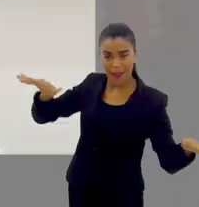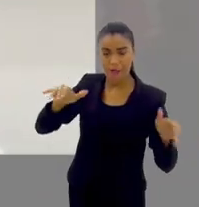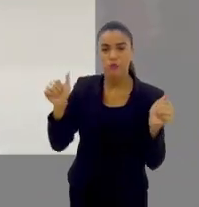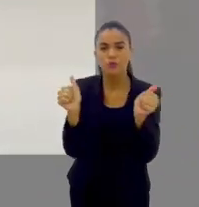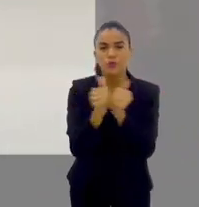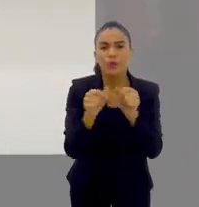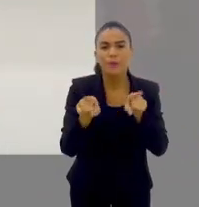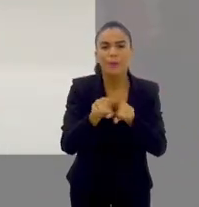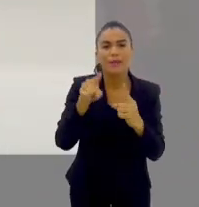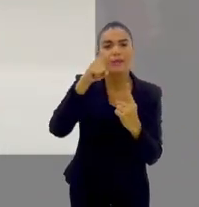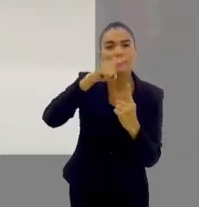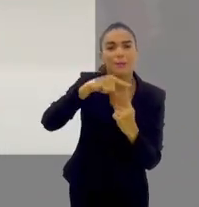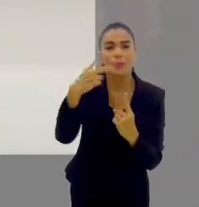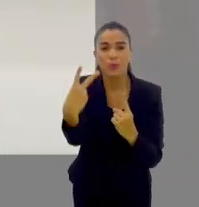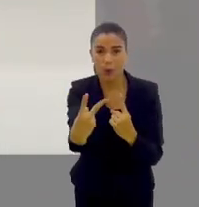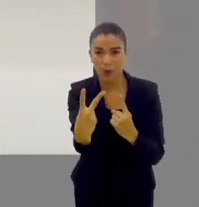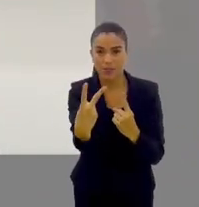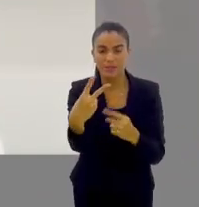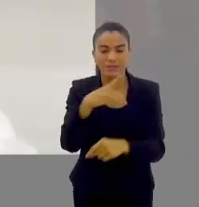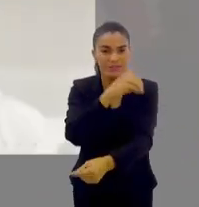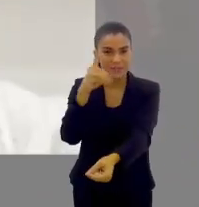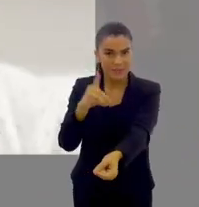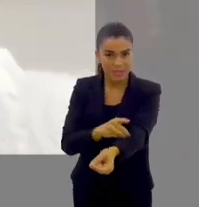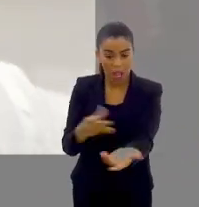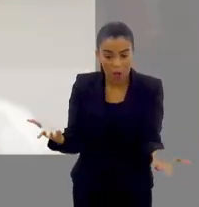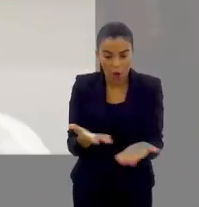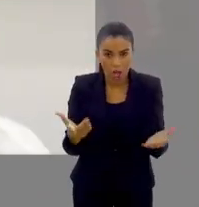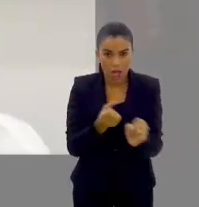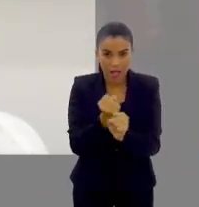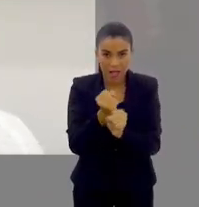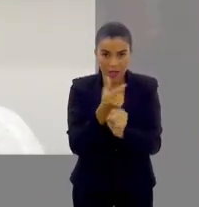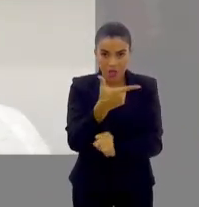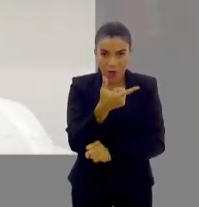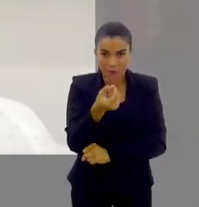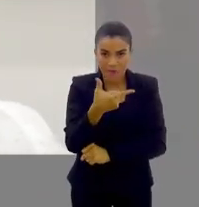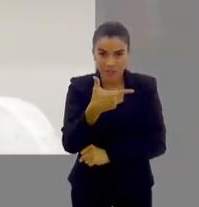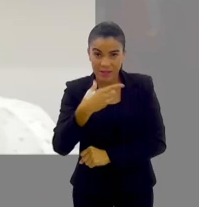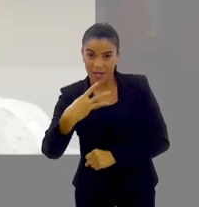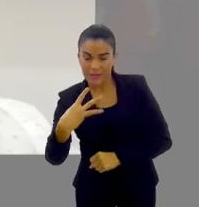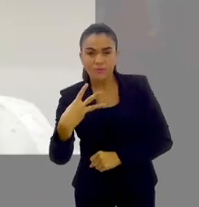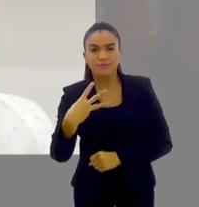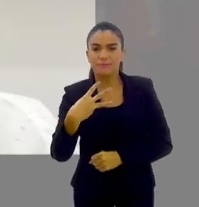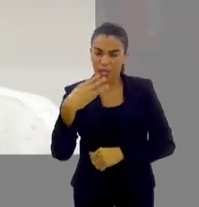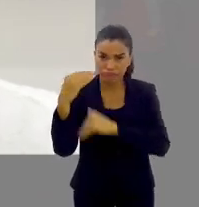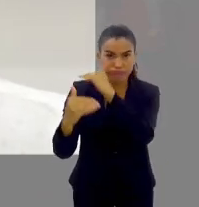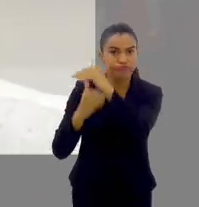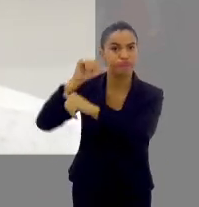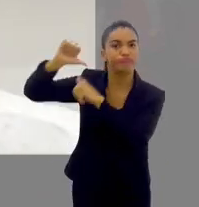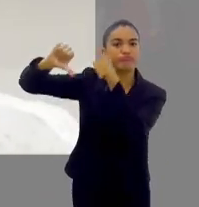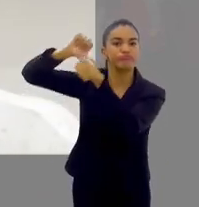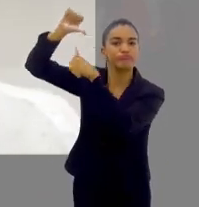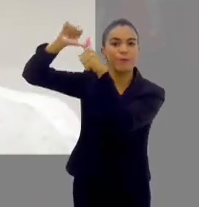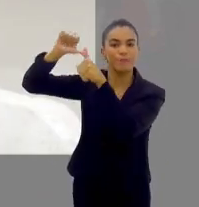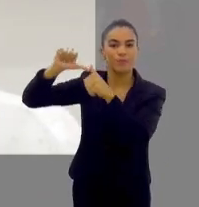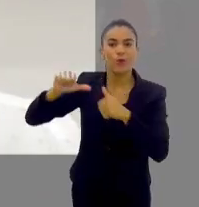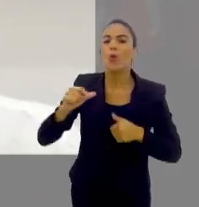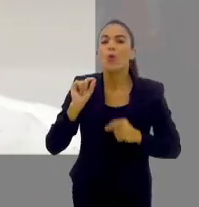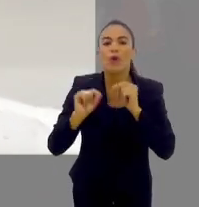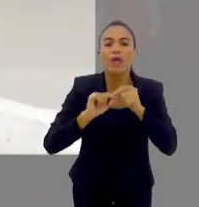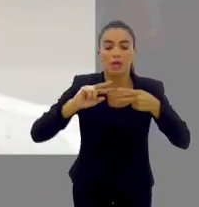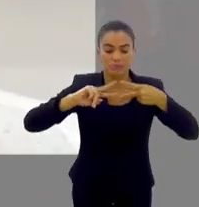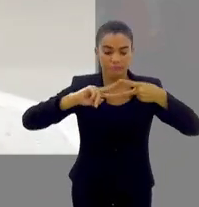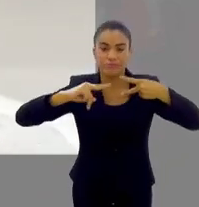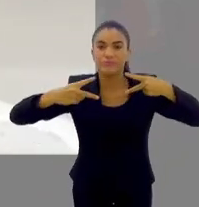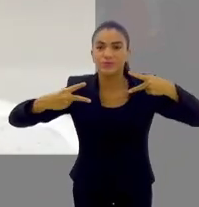junto com o sorotipo 2 aqui no Brasil, esse ano 2023, ele está em evolução. Tanto é que o seu